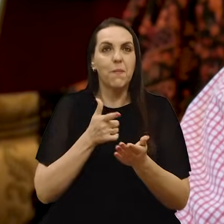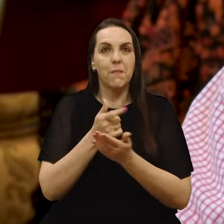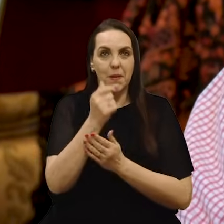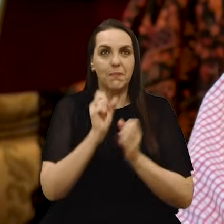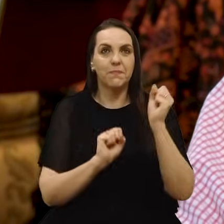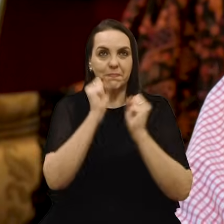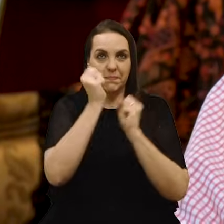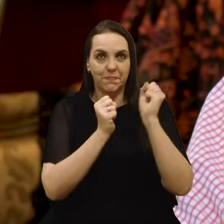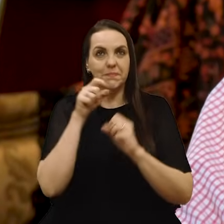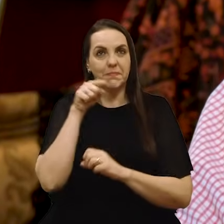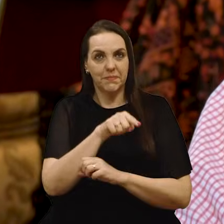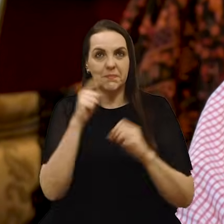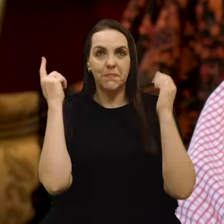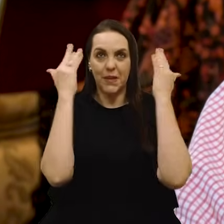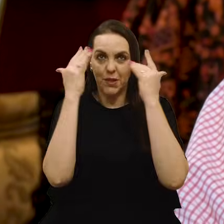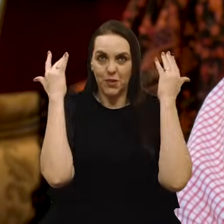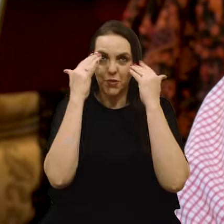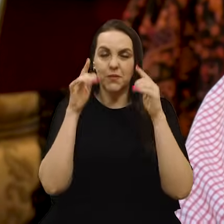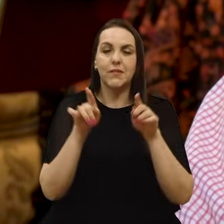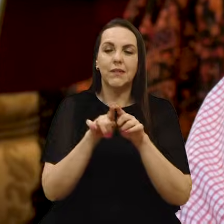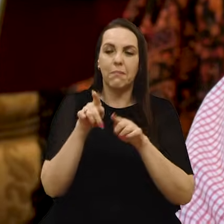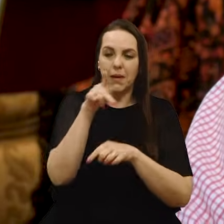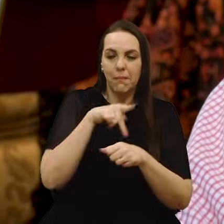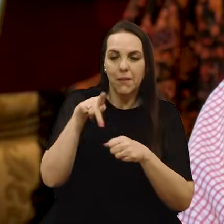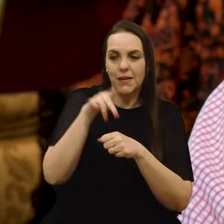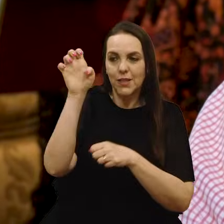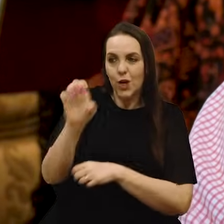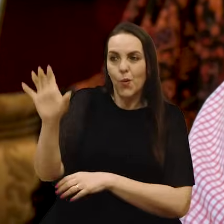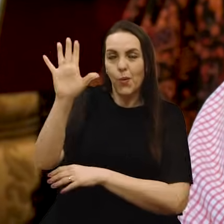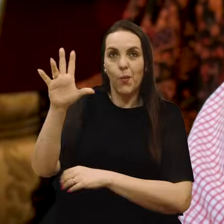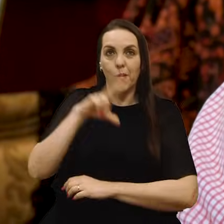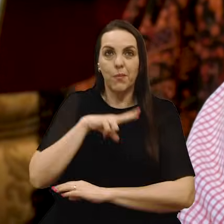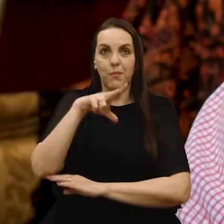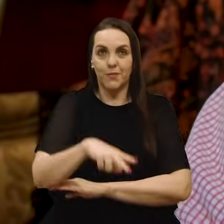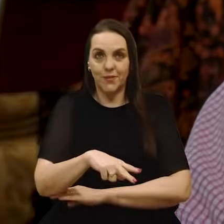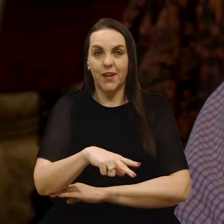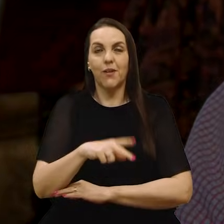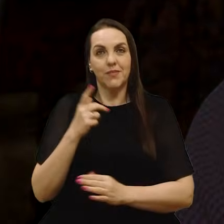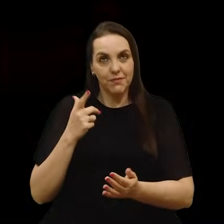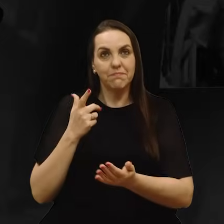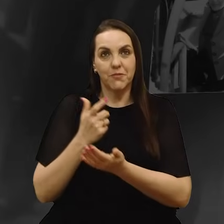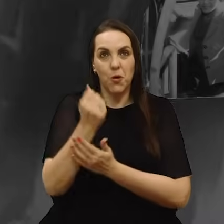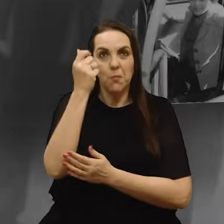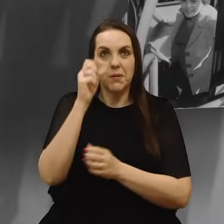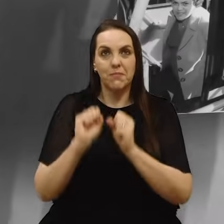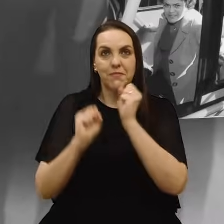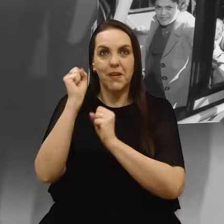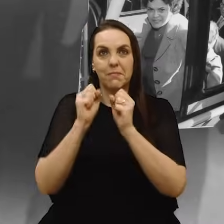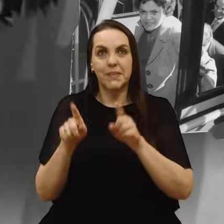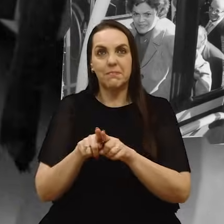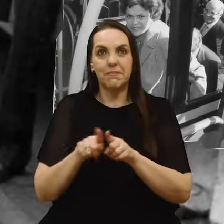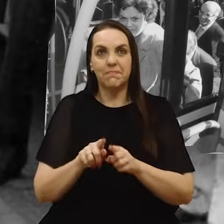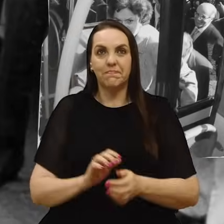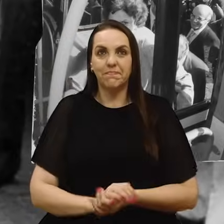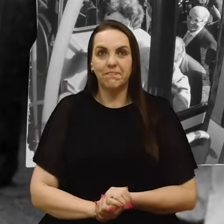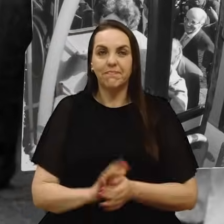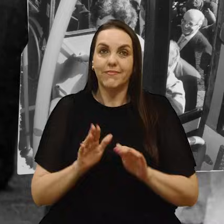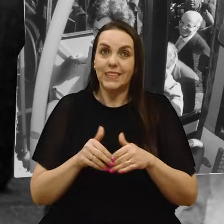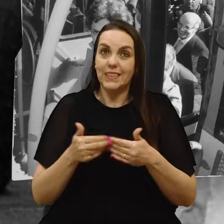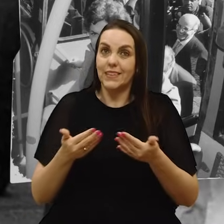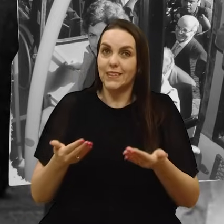futuro nós chegamos a ter uma fábrica, e alguns países na Europa, em Portugal, onde nós compramos fábrica.